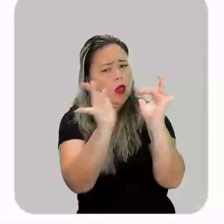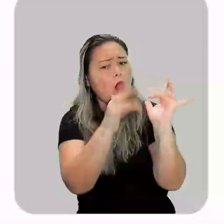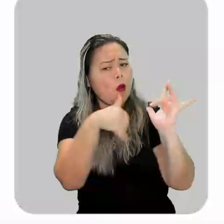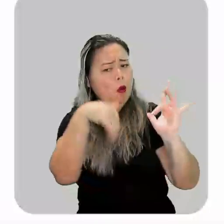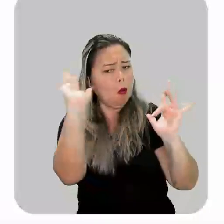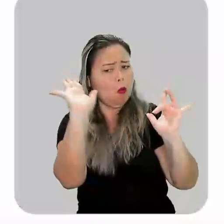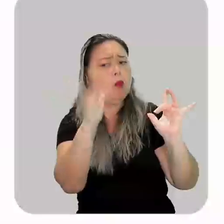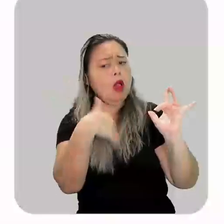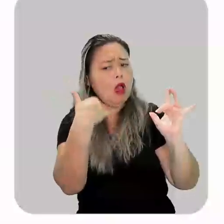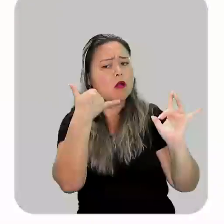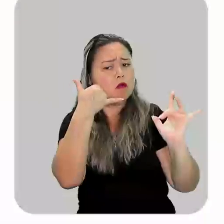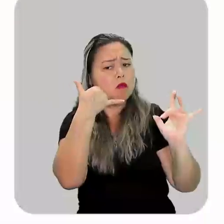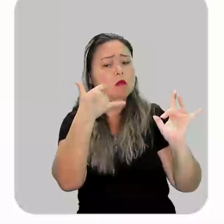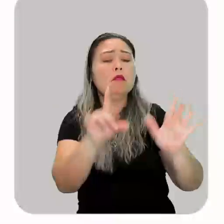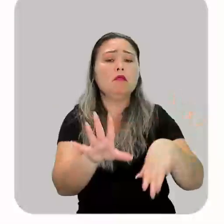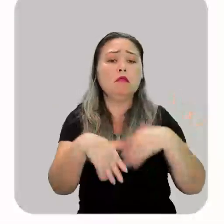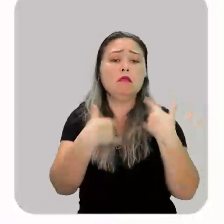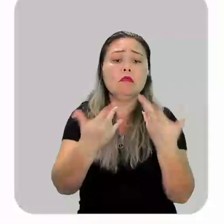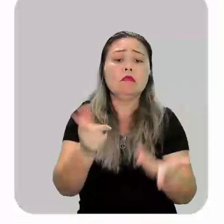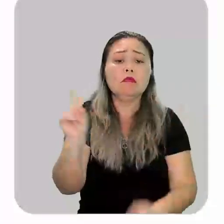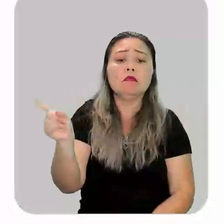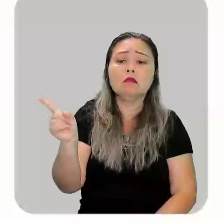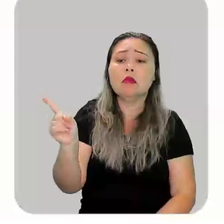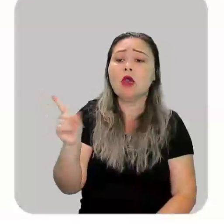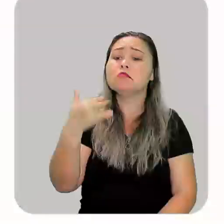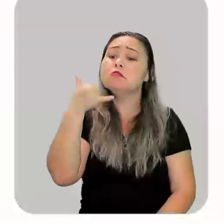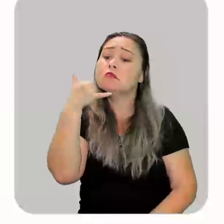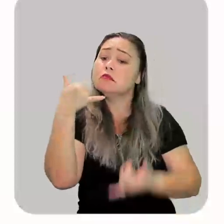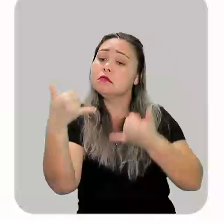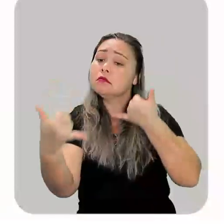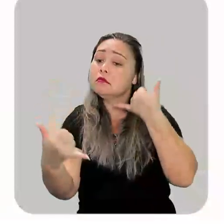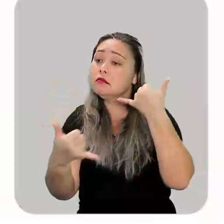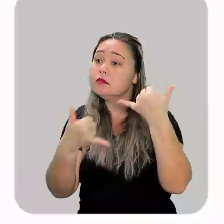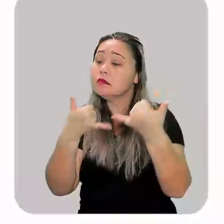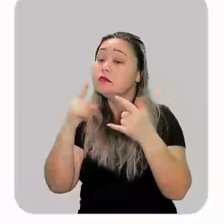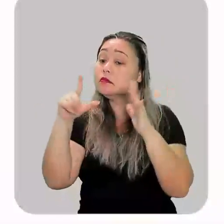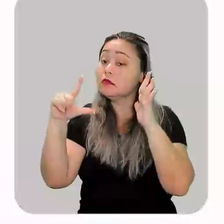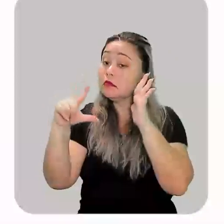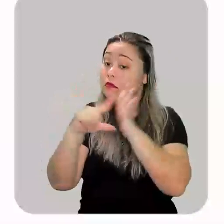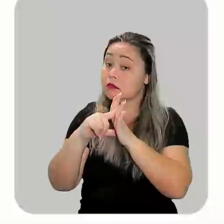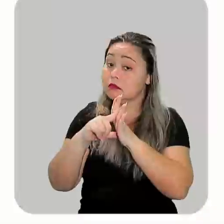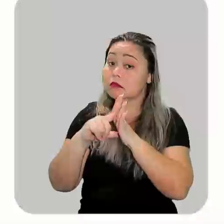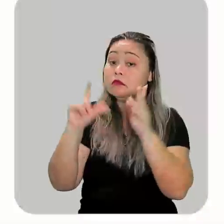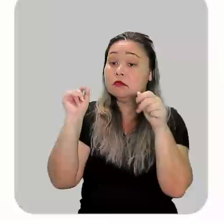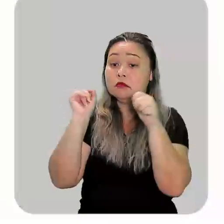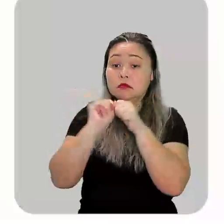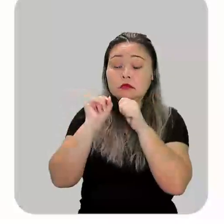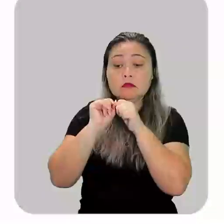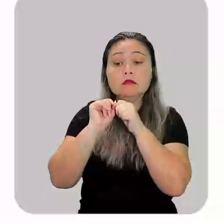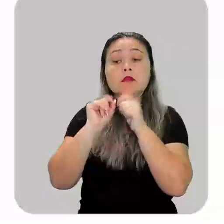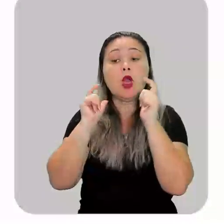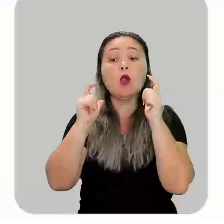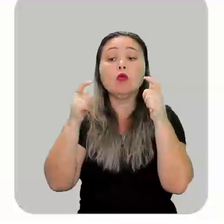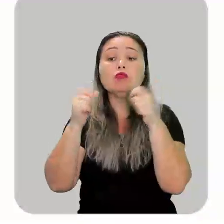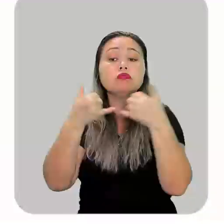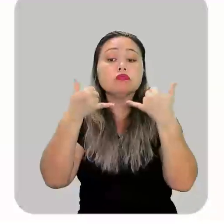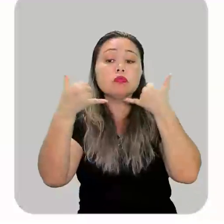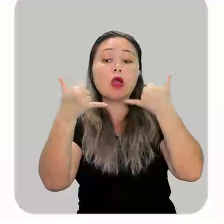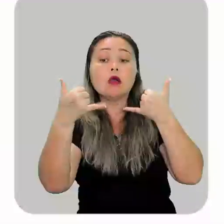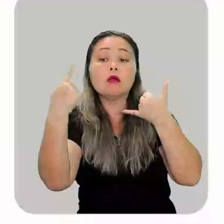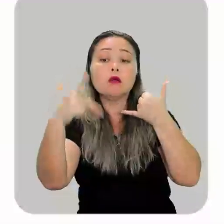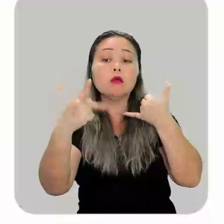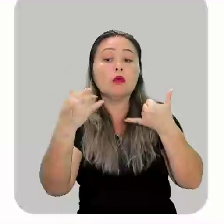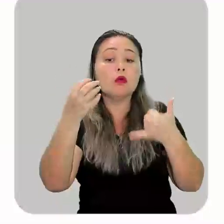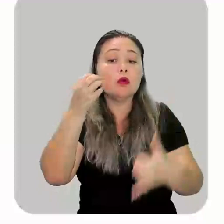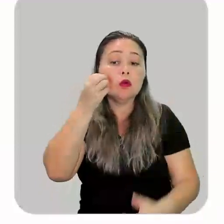gastou muito, né? E aí, o que acontece? Aqui ele fala, né, que as ligações nessa loja são feitas somente ligações locais e para